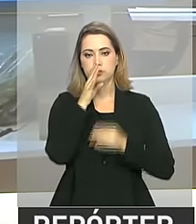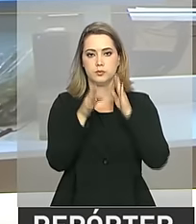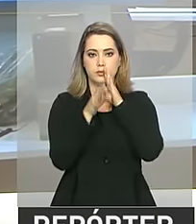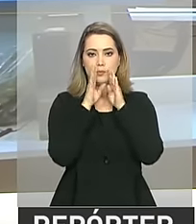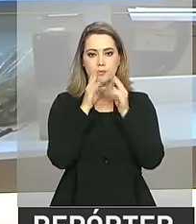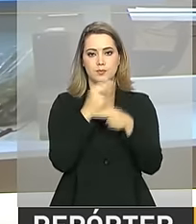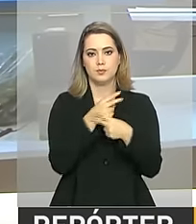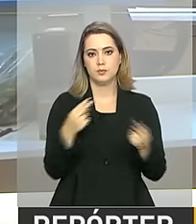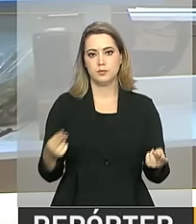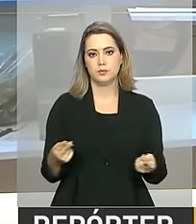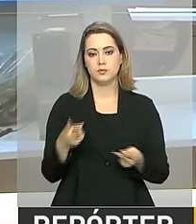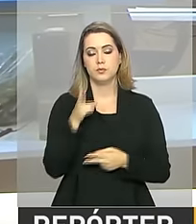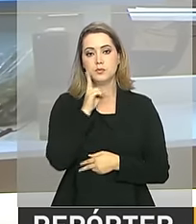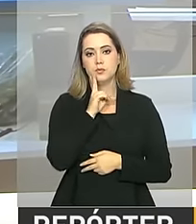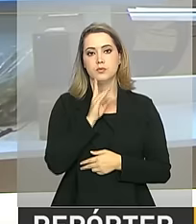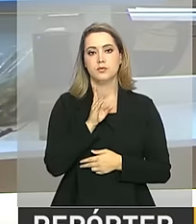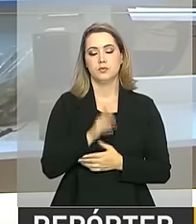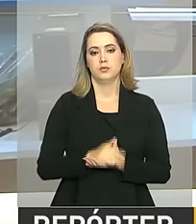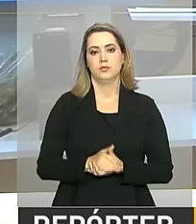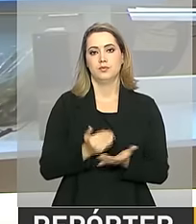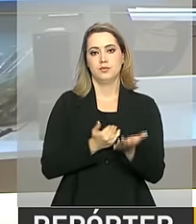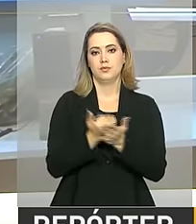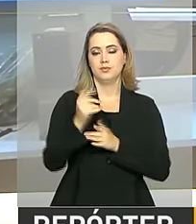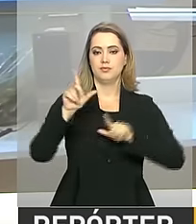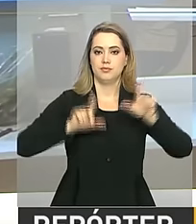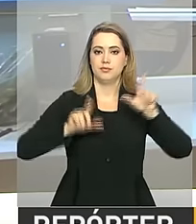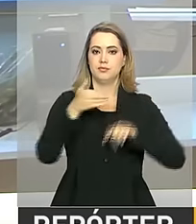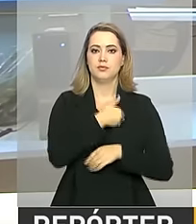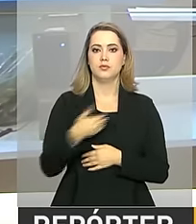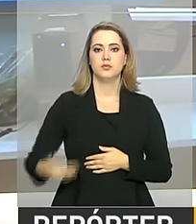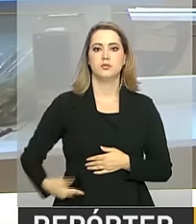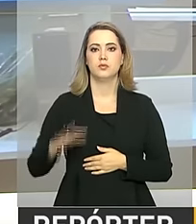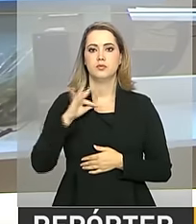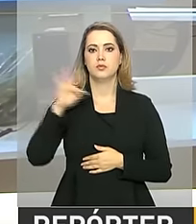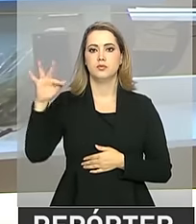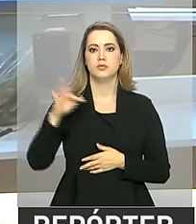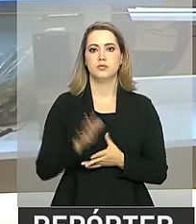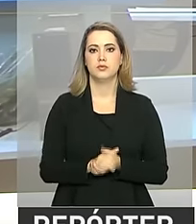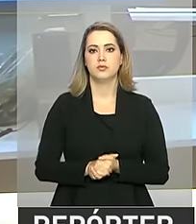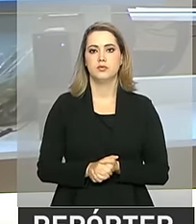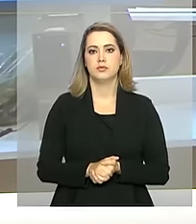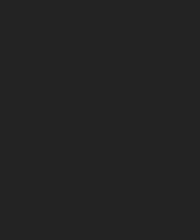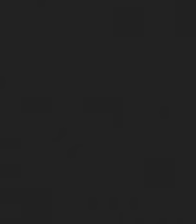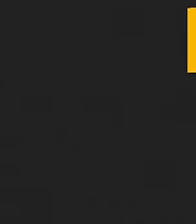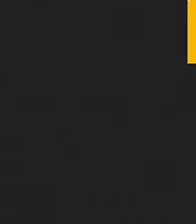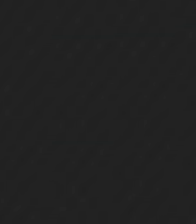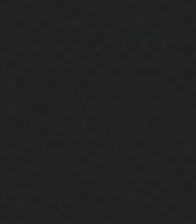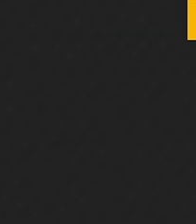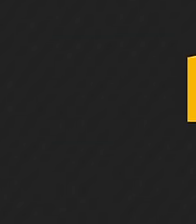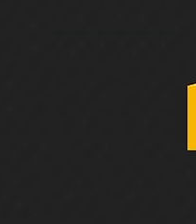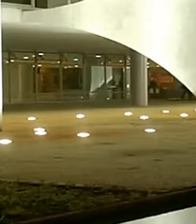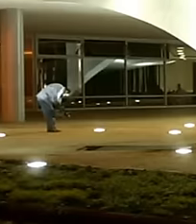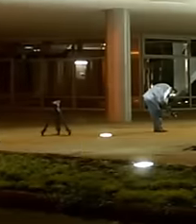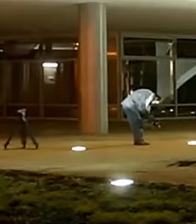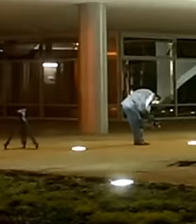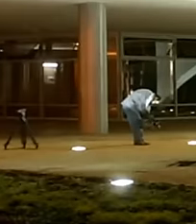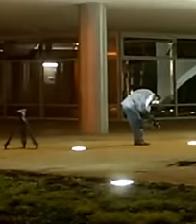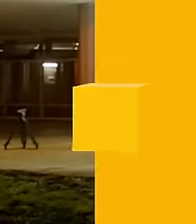novidades pelas nossas redes sociais. Fique com a gente, NBR, a TV do Governo Federal.